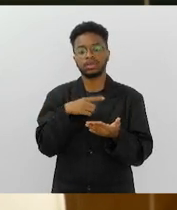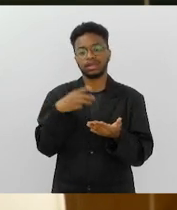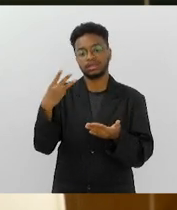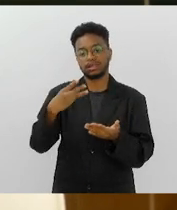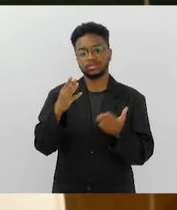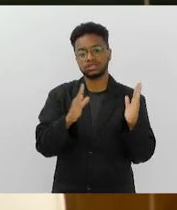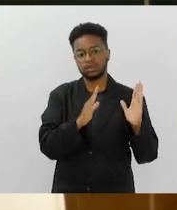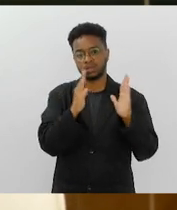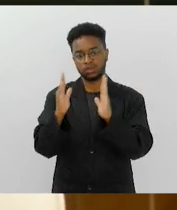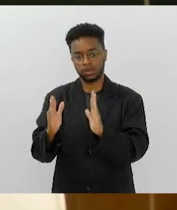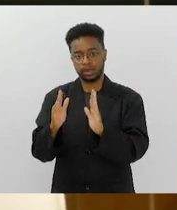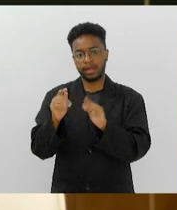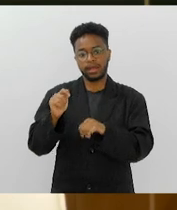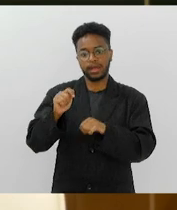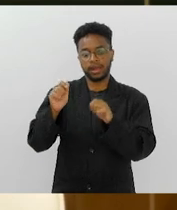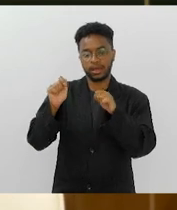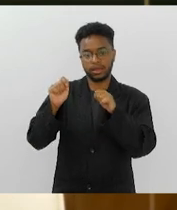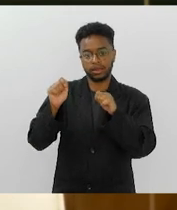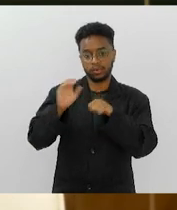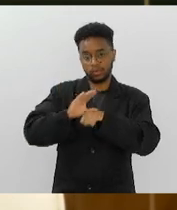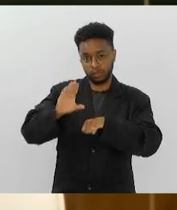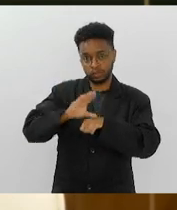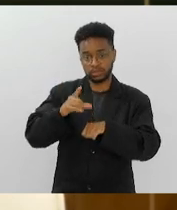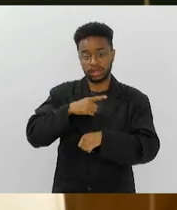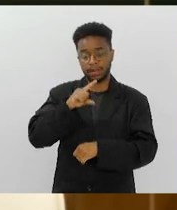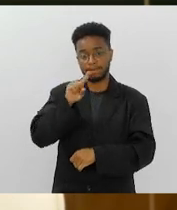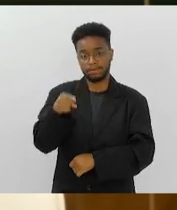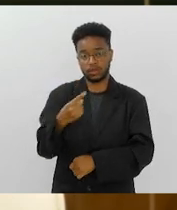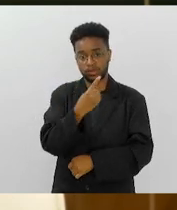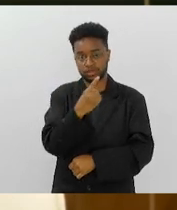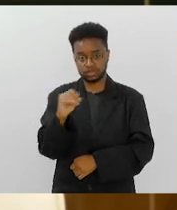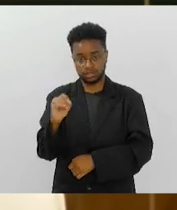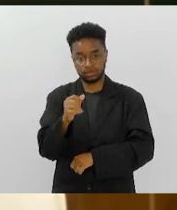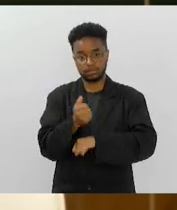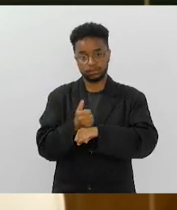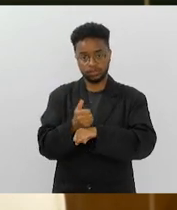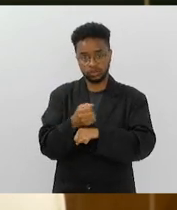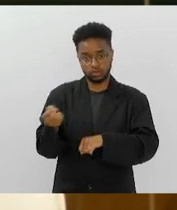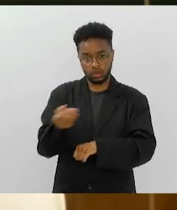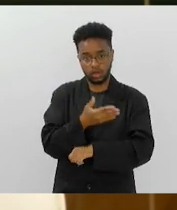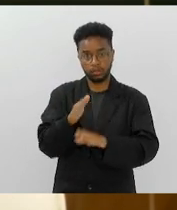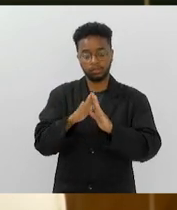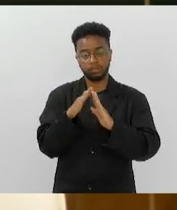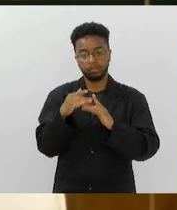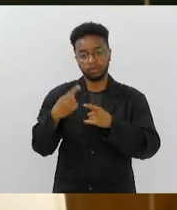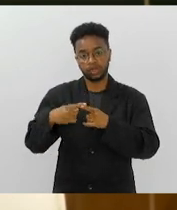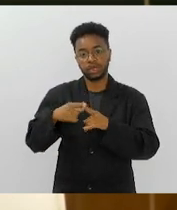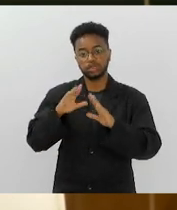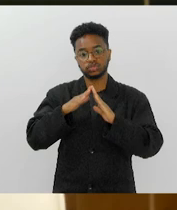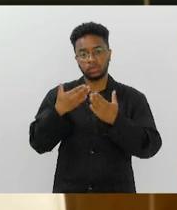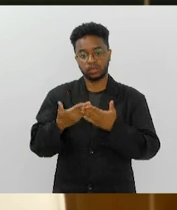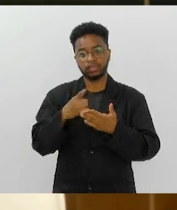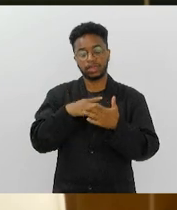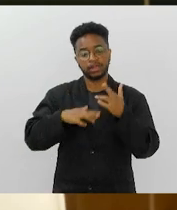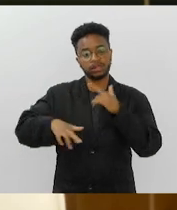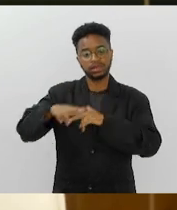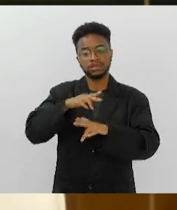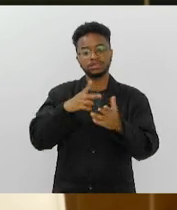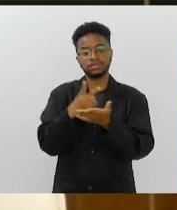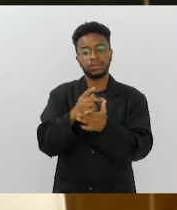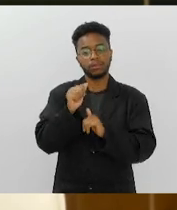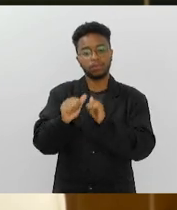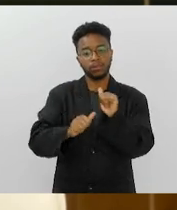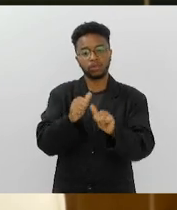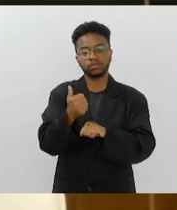de capacitação, com 1.100 profissionais, que são novos, né? Porque a escola tem essa diversidade de mudança de